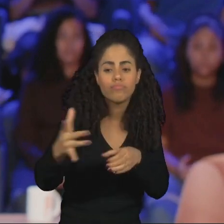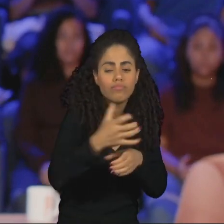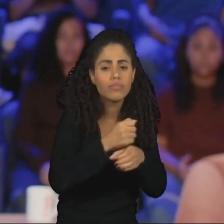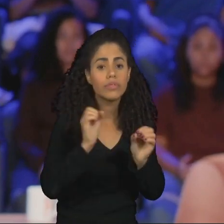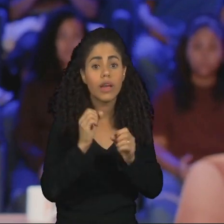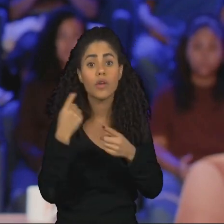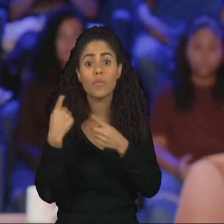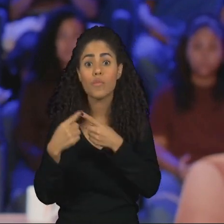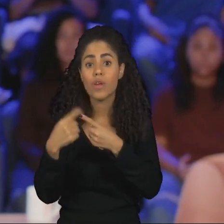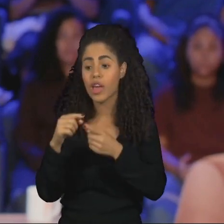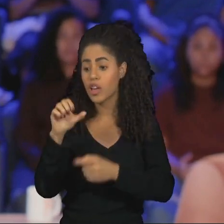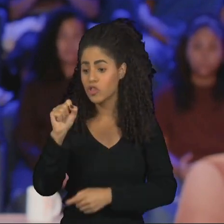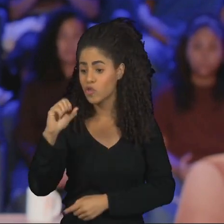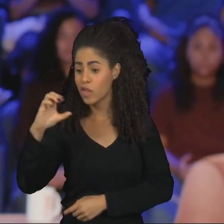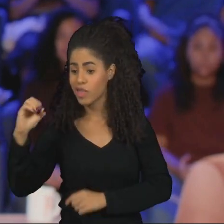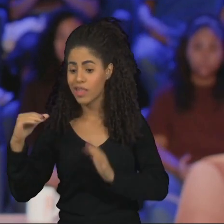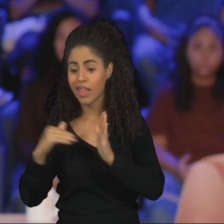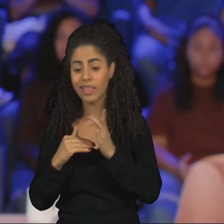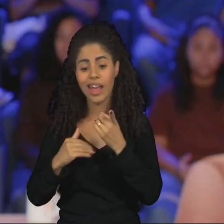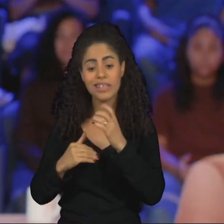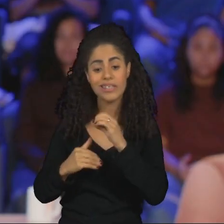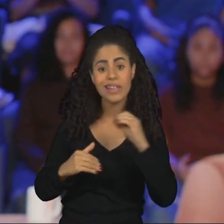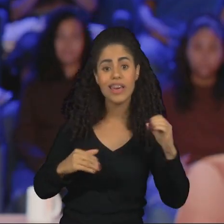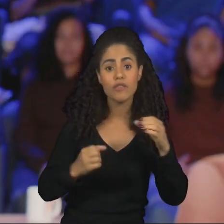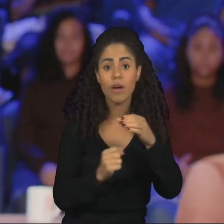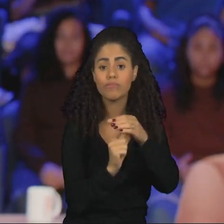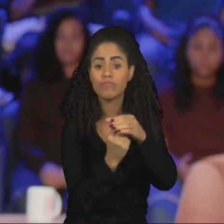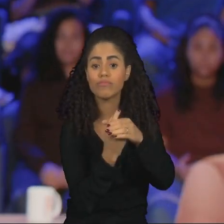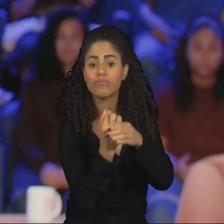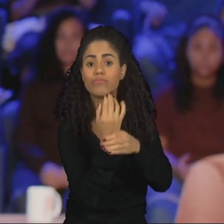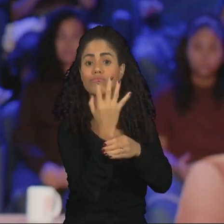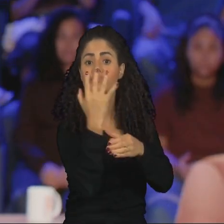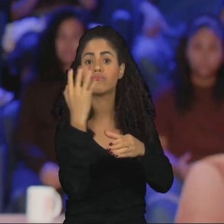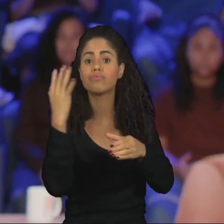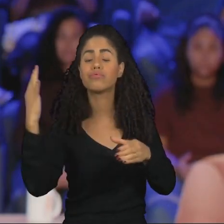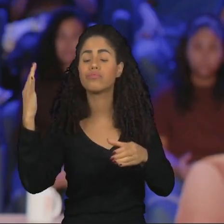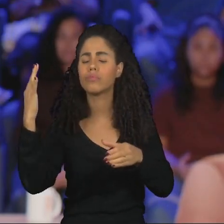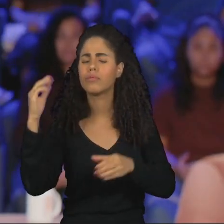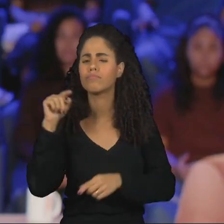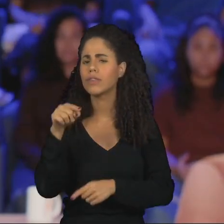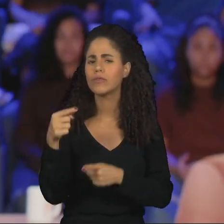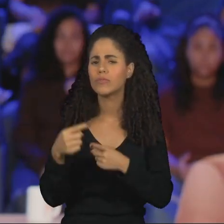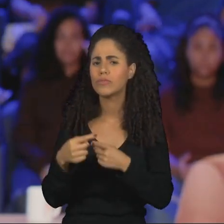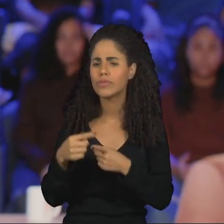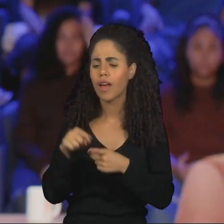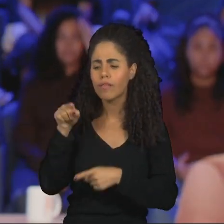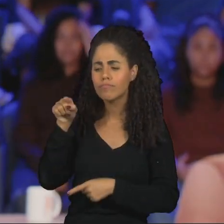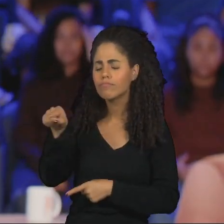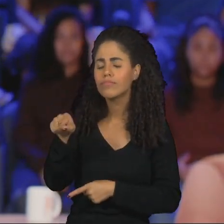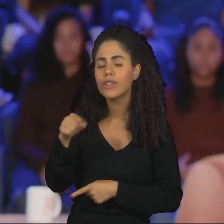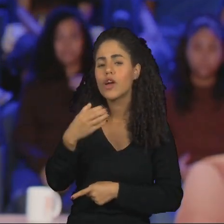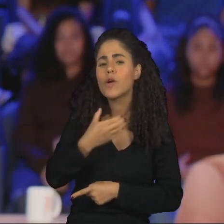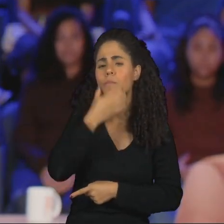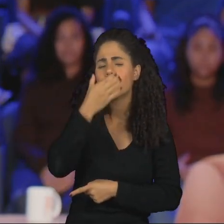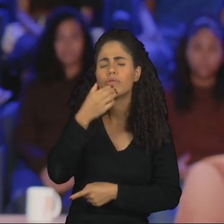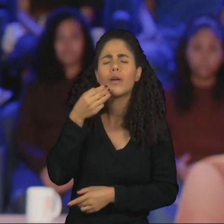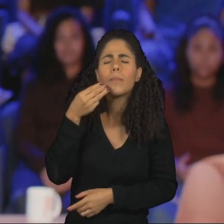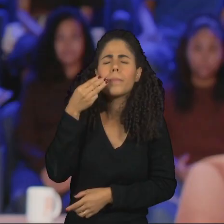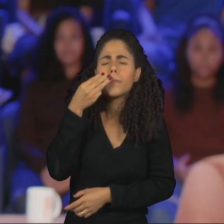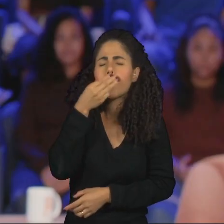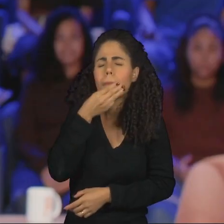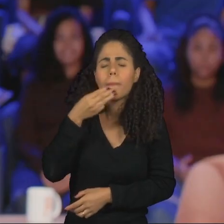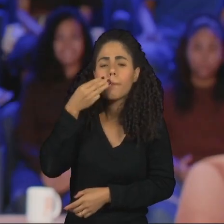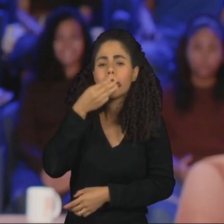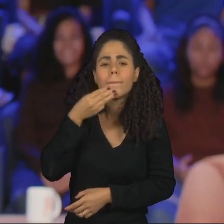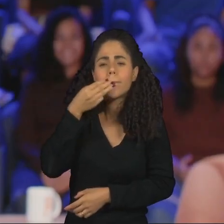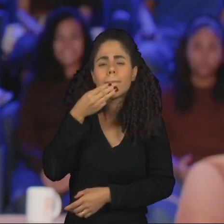de 80 a 100 anos para produzir os primeiros frutos. Ela é um dos frutos mais doces do mundo e é